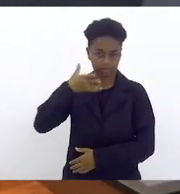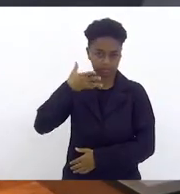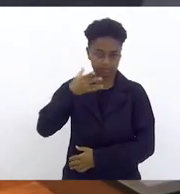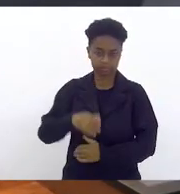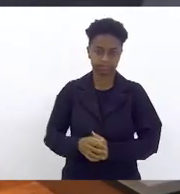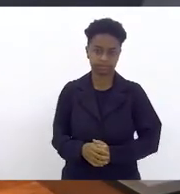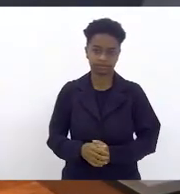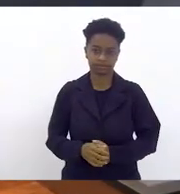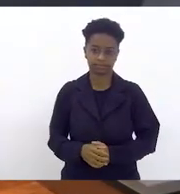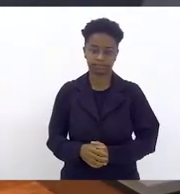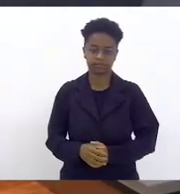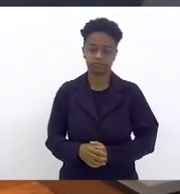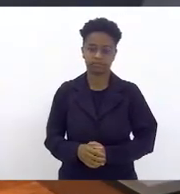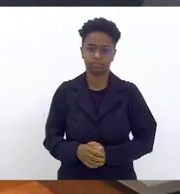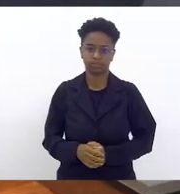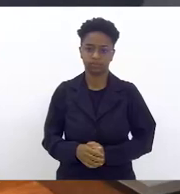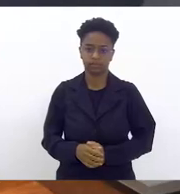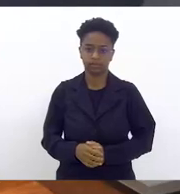palavra